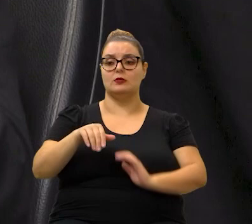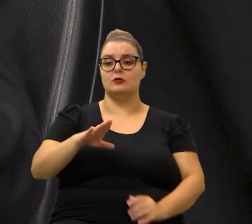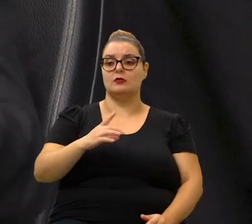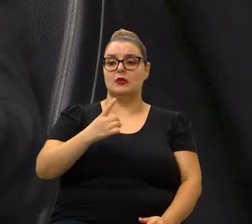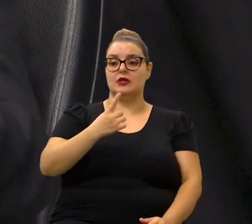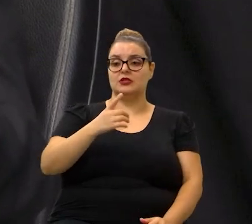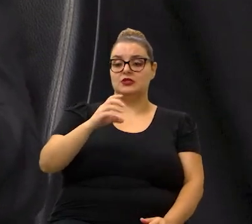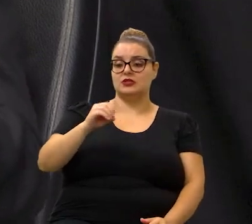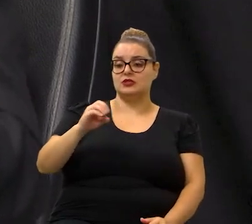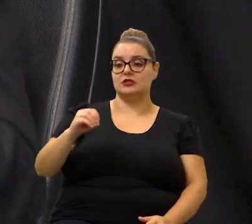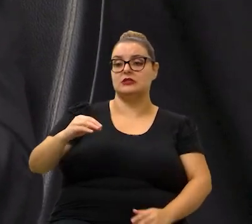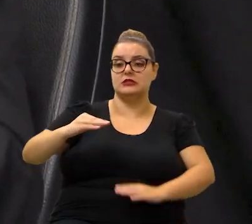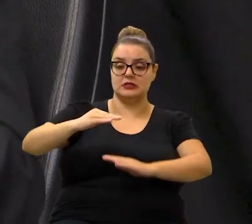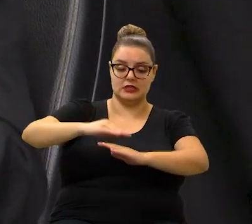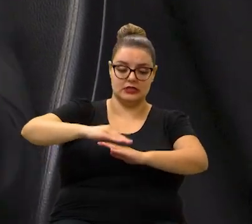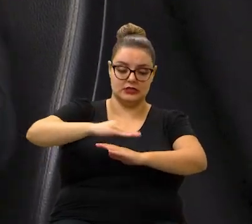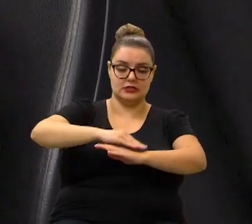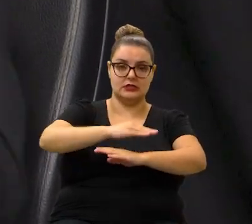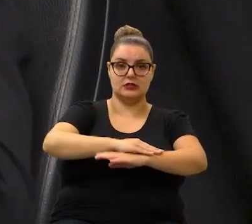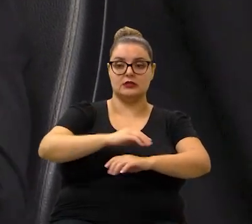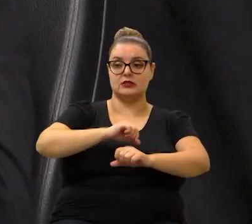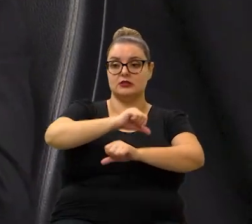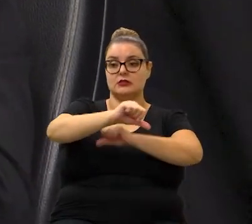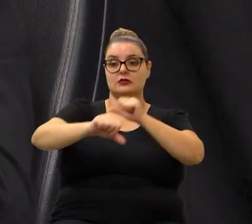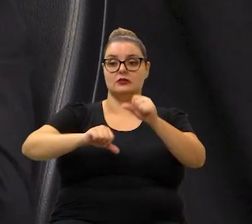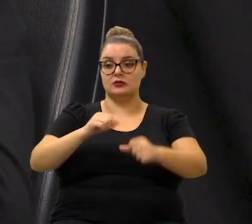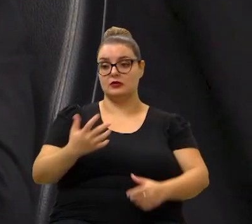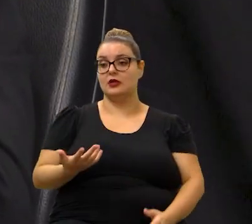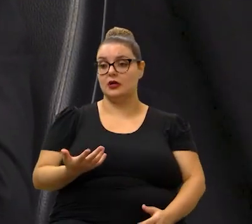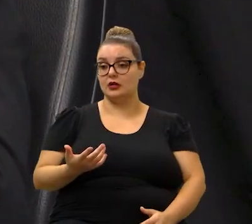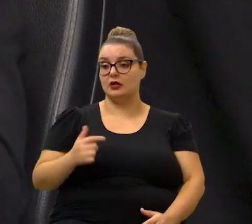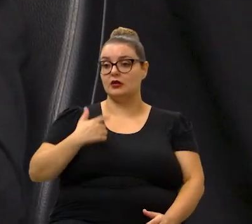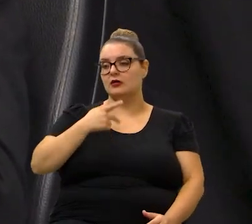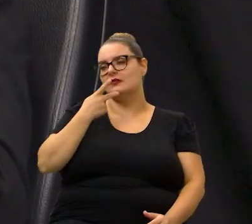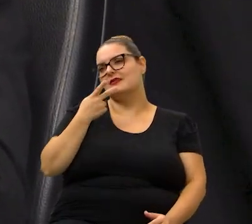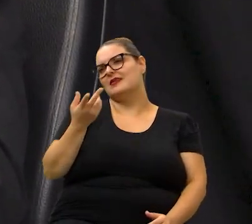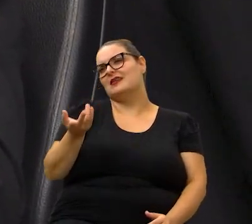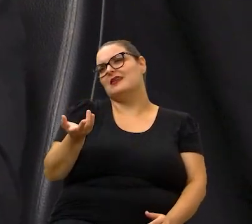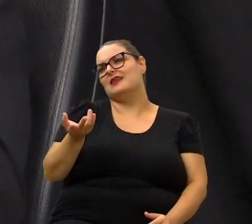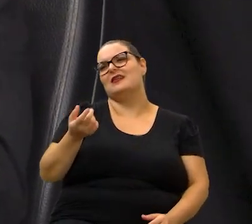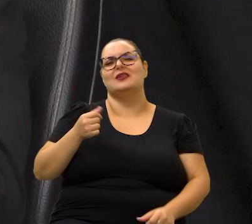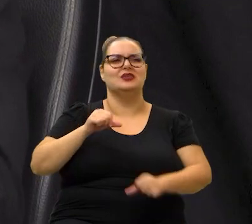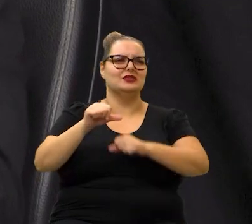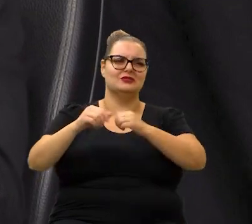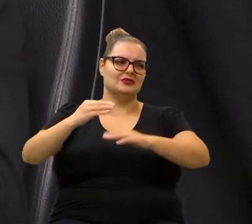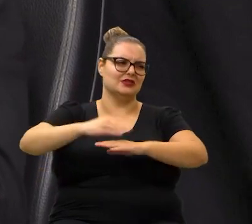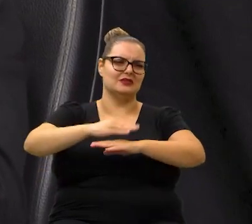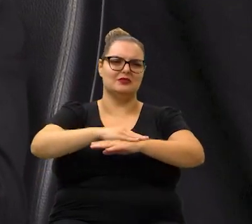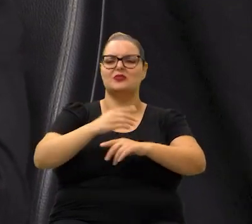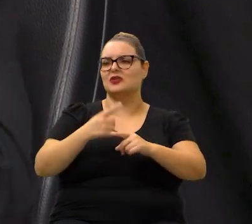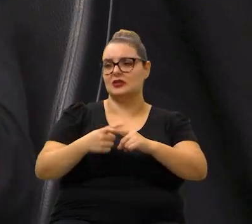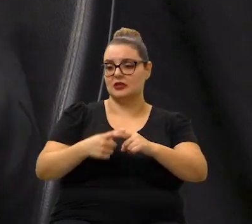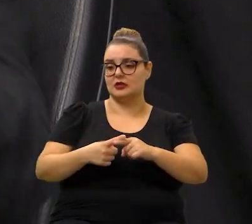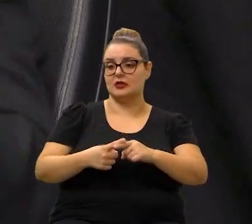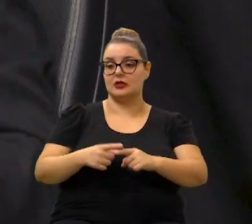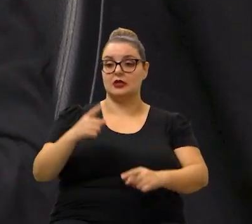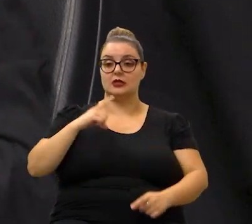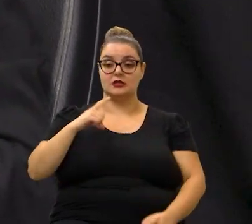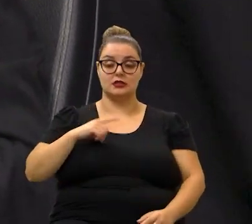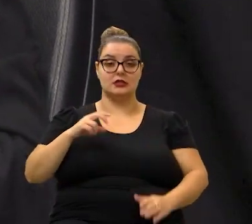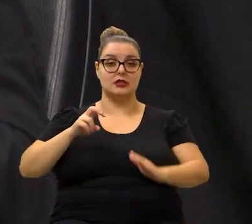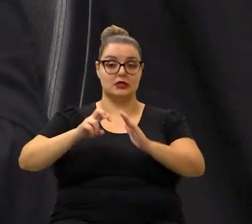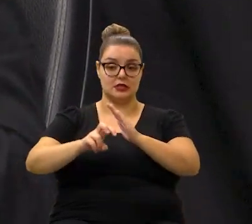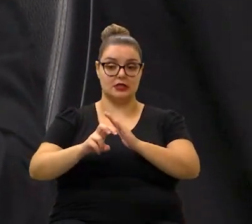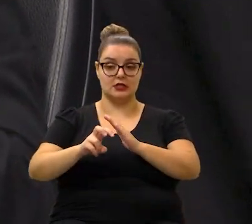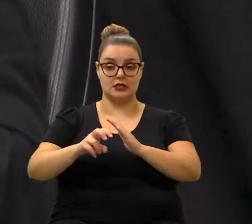100 telhados de creches que estão sendo trocados a gente fala ah mas trocar telhado de creche para quê existem